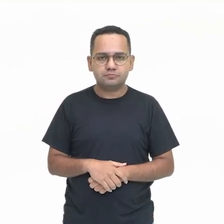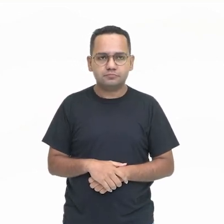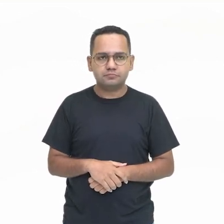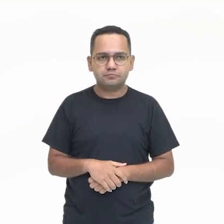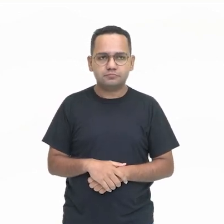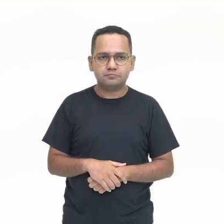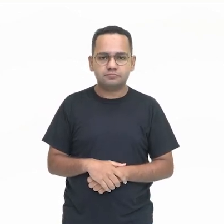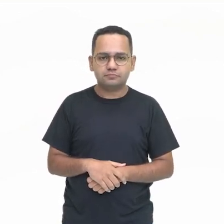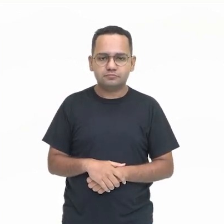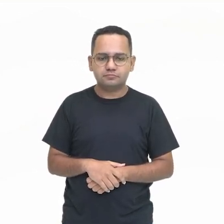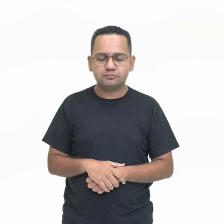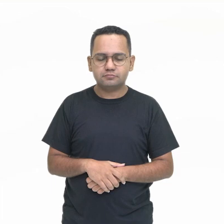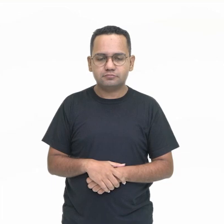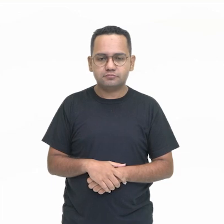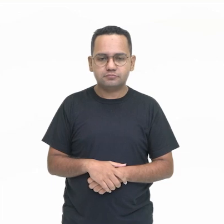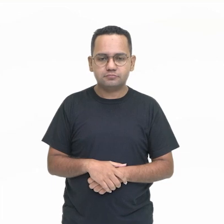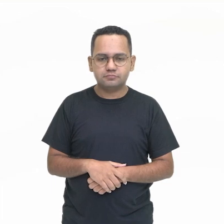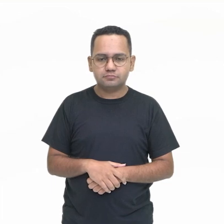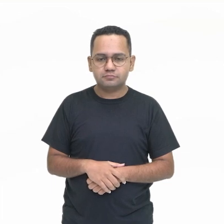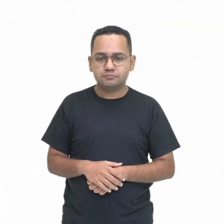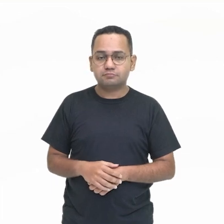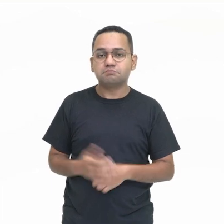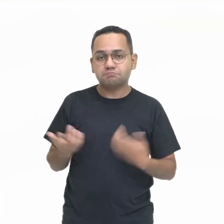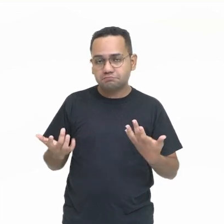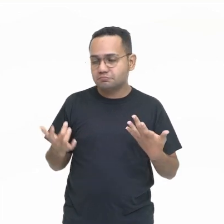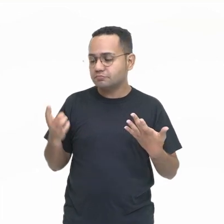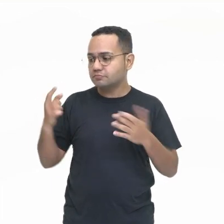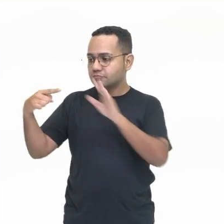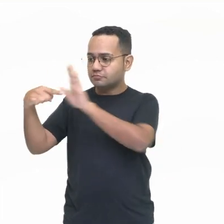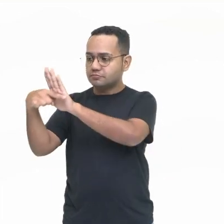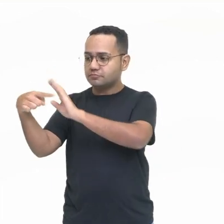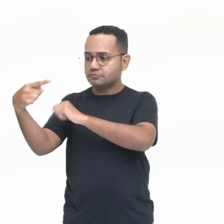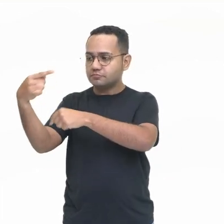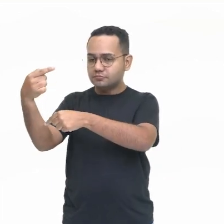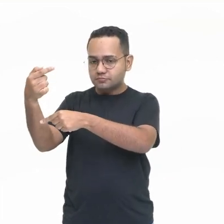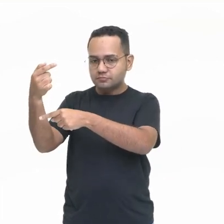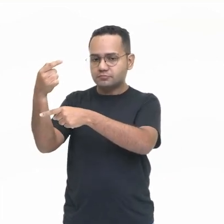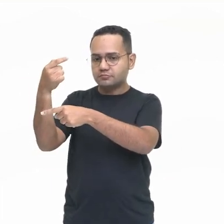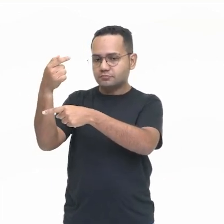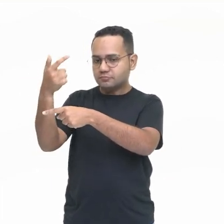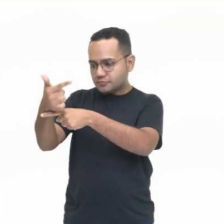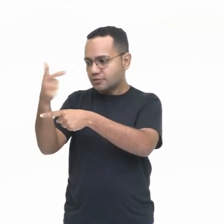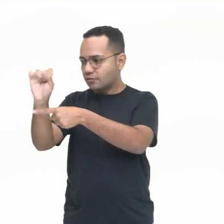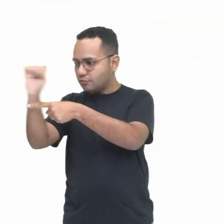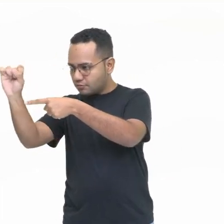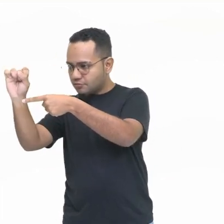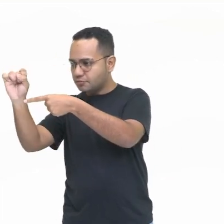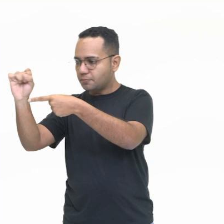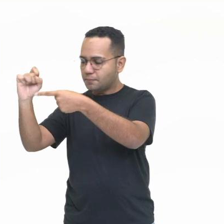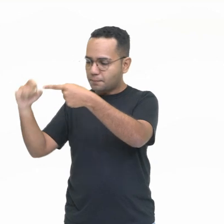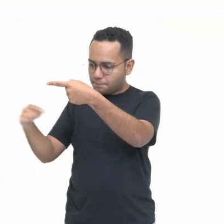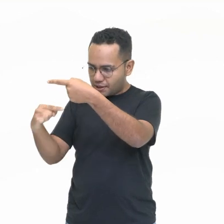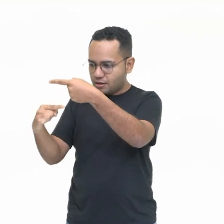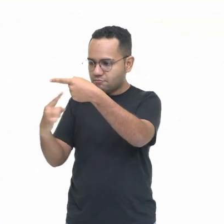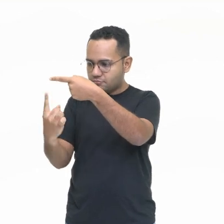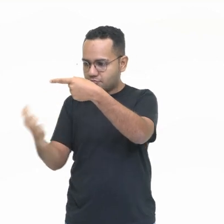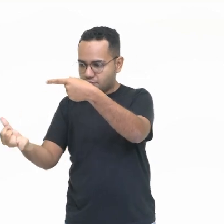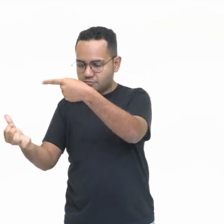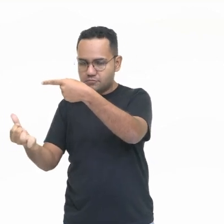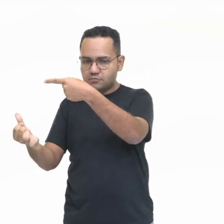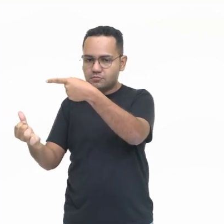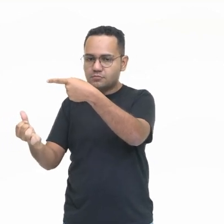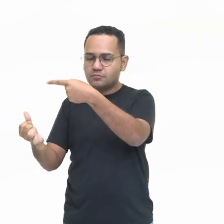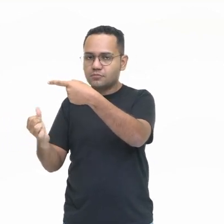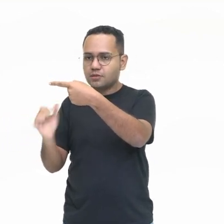E nós temos agora, então, aqui, ó, menos 288 dividido por menos 16. Lembrando, ó, divisão aqui ó, de sinais iguais,